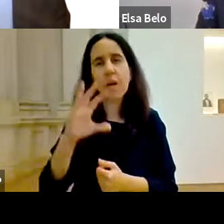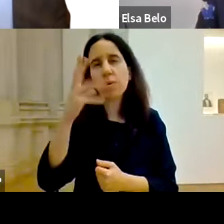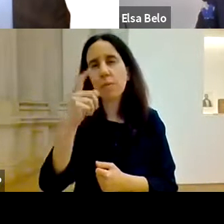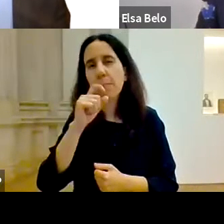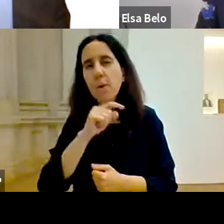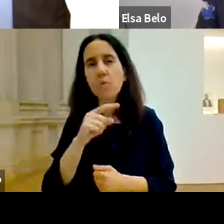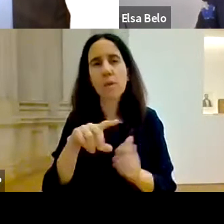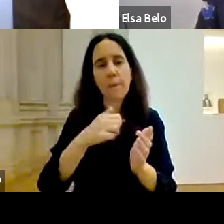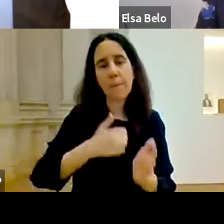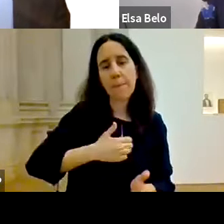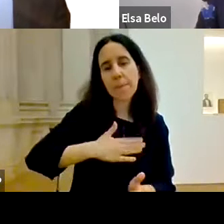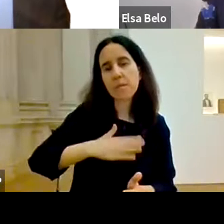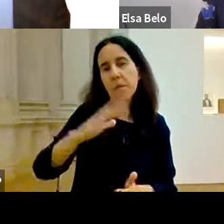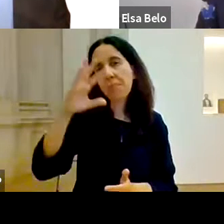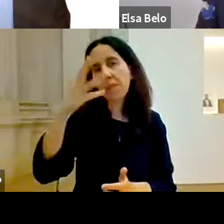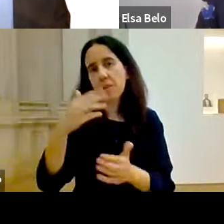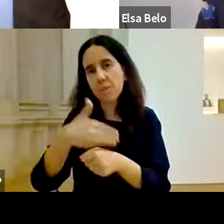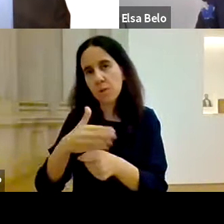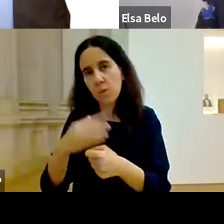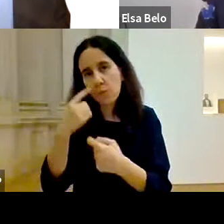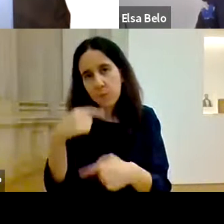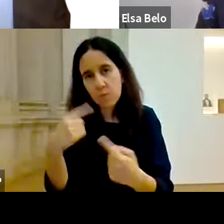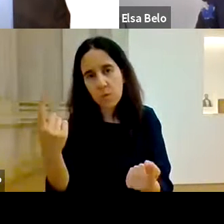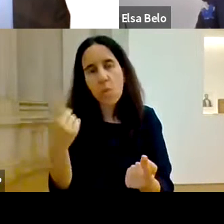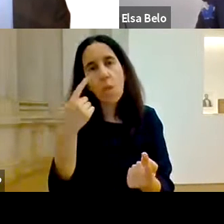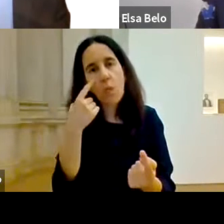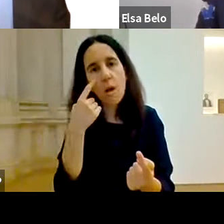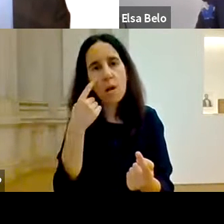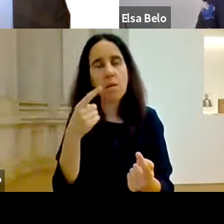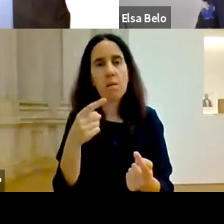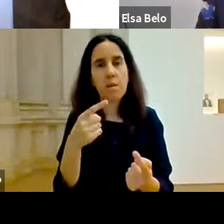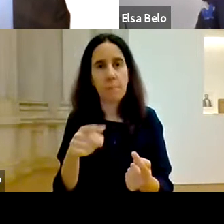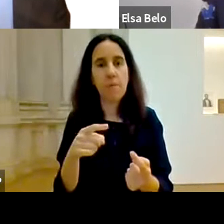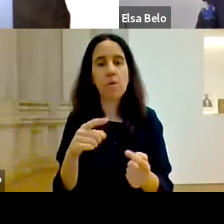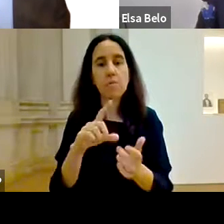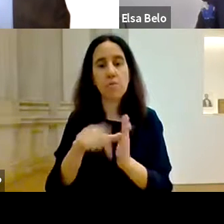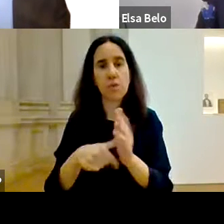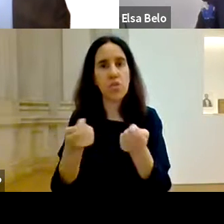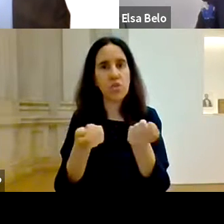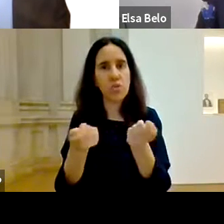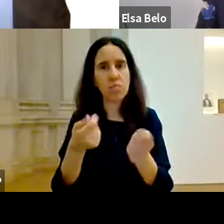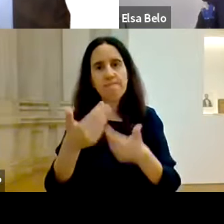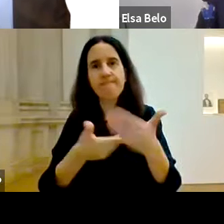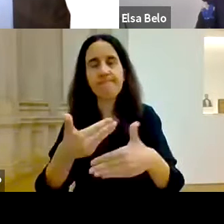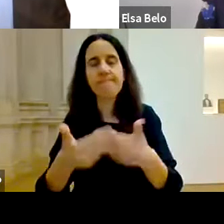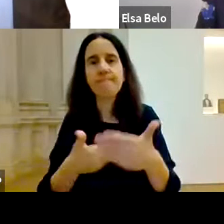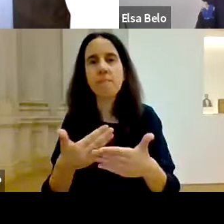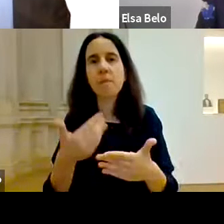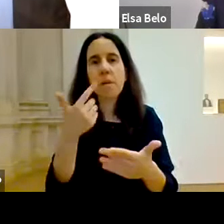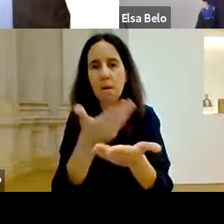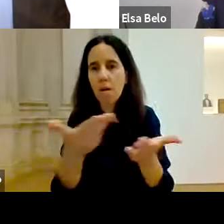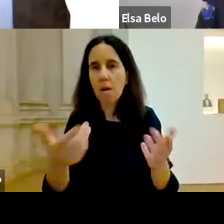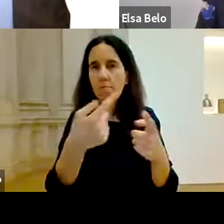empresas e eventualmente até o setor público começar a acrescentar requisitos de gestão de projetos e de competências de gestão de projetos nos seus cadernos de